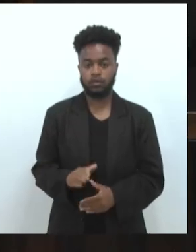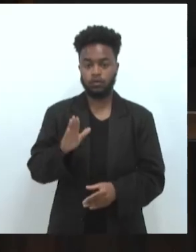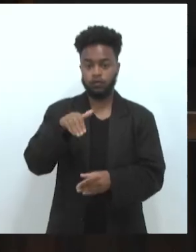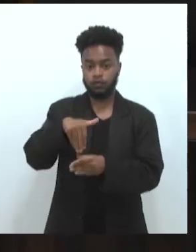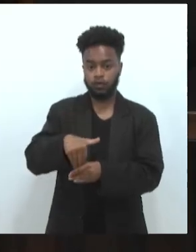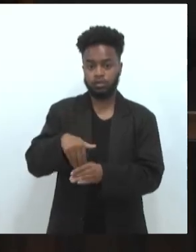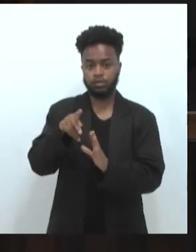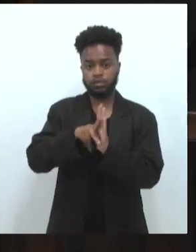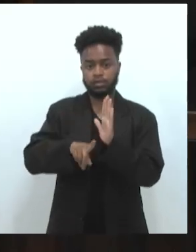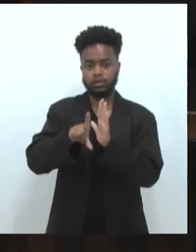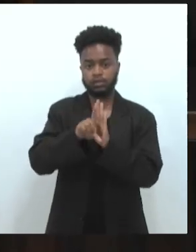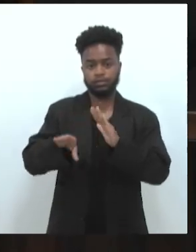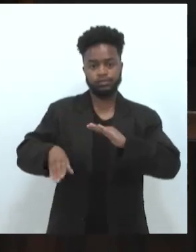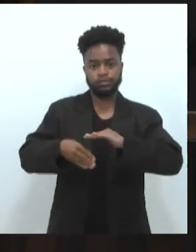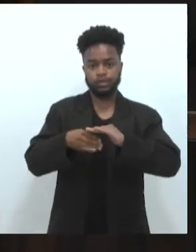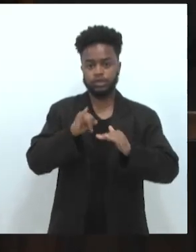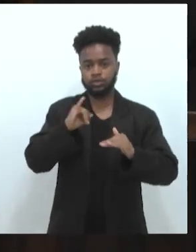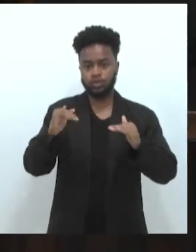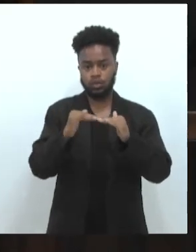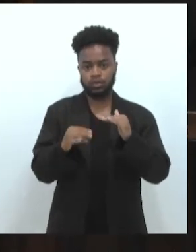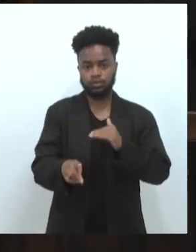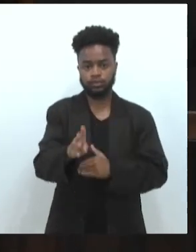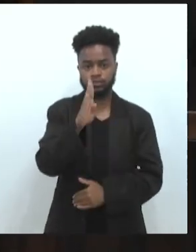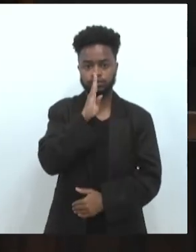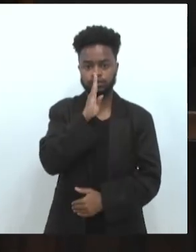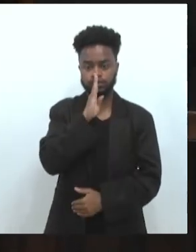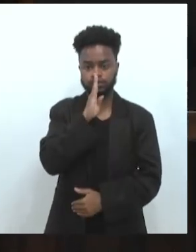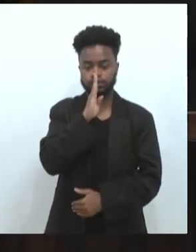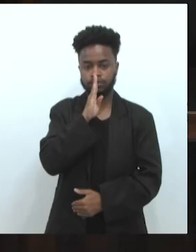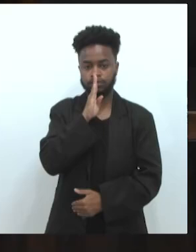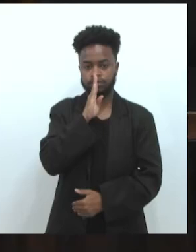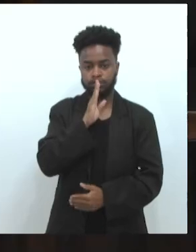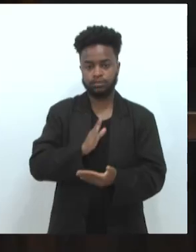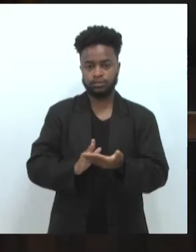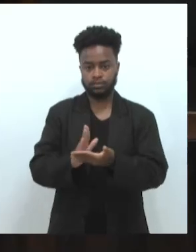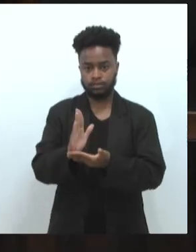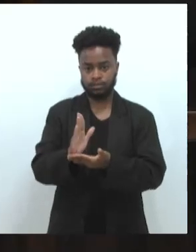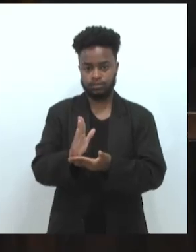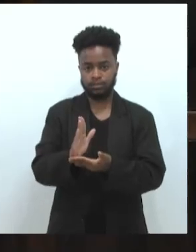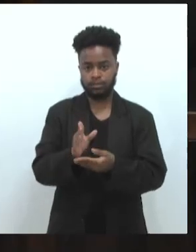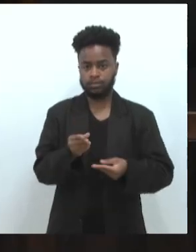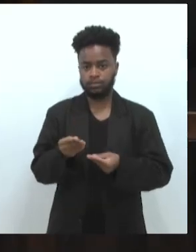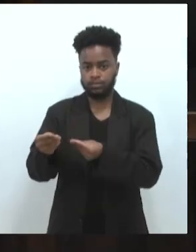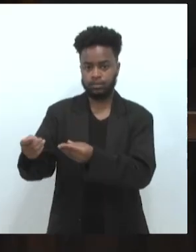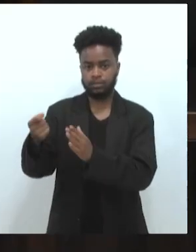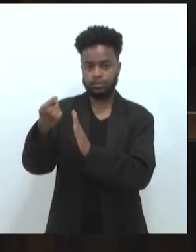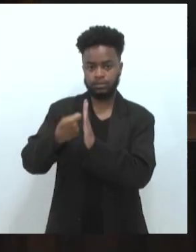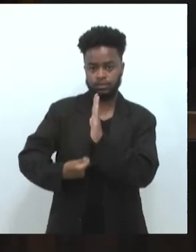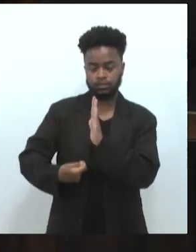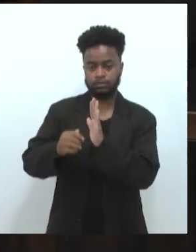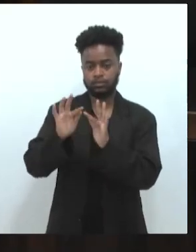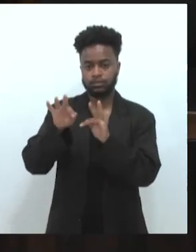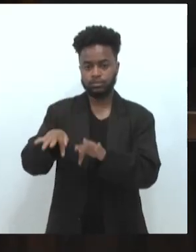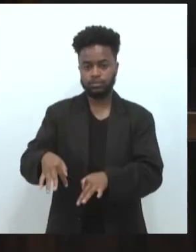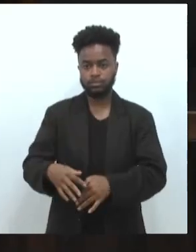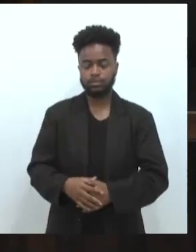votação, o projeto assim emendado. Os senhores que aprovam permaneçam como estão. Aprovado. Vai a redação do